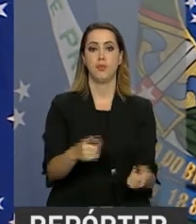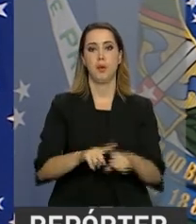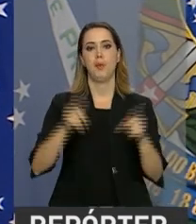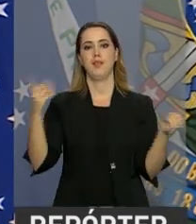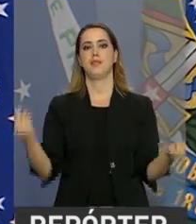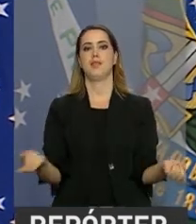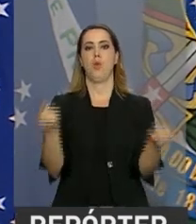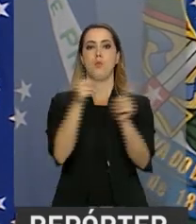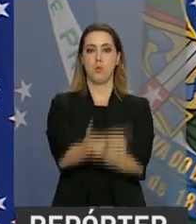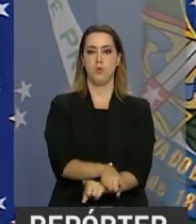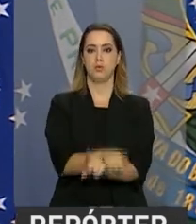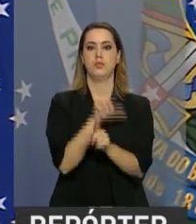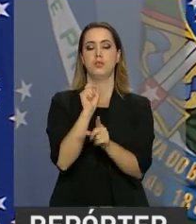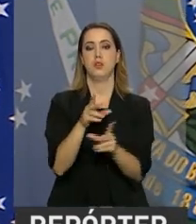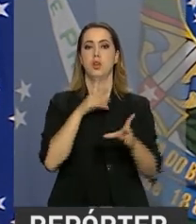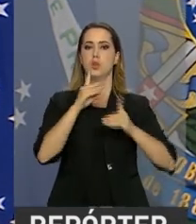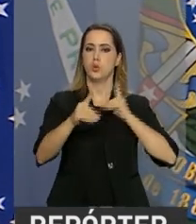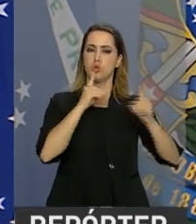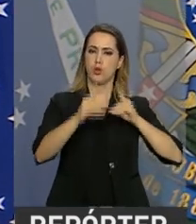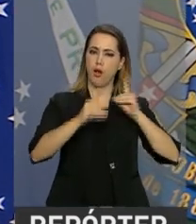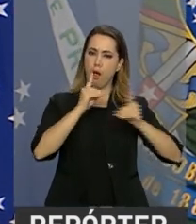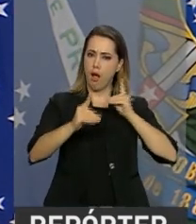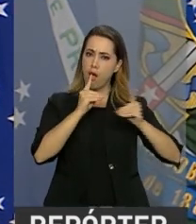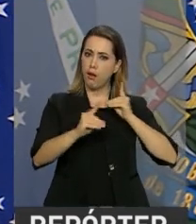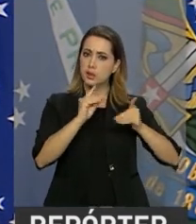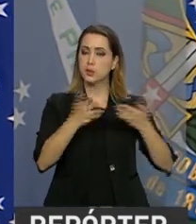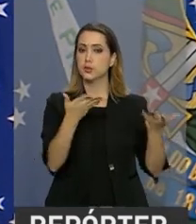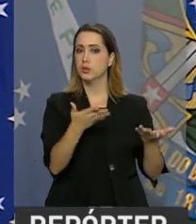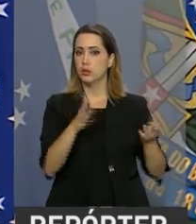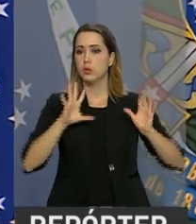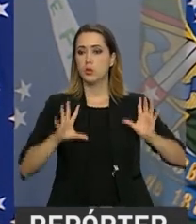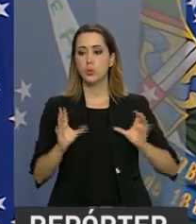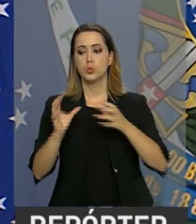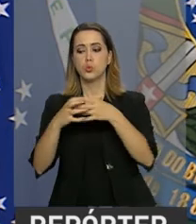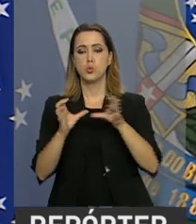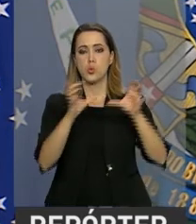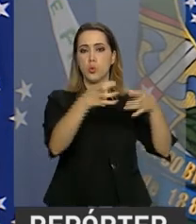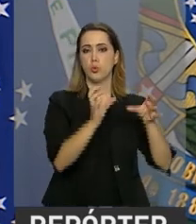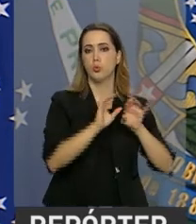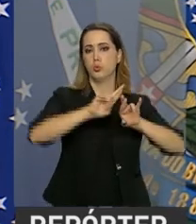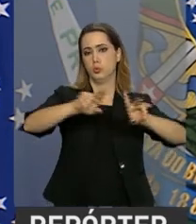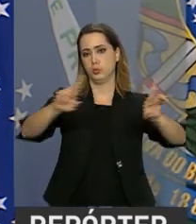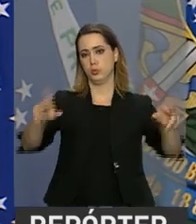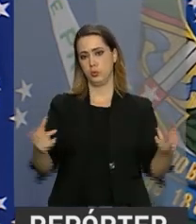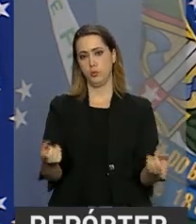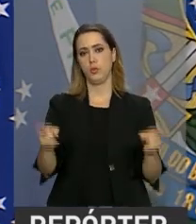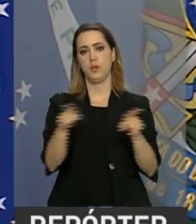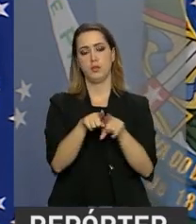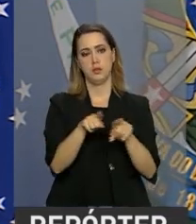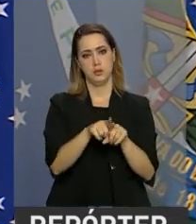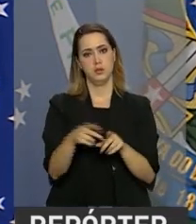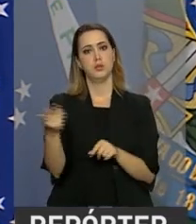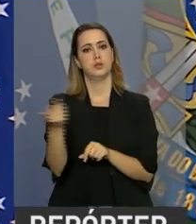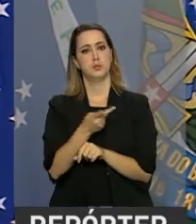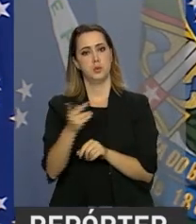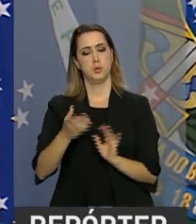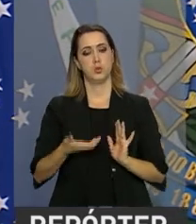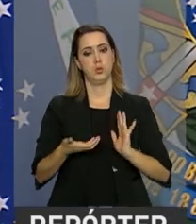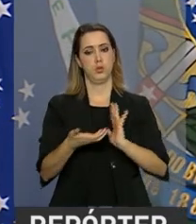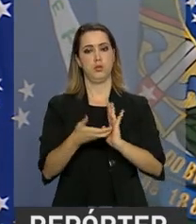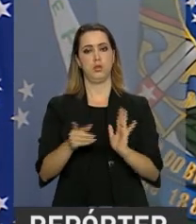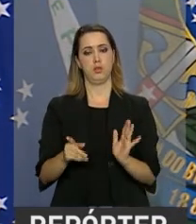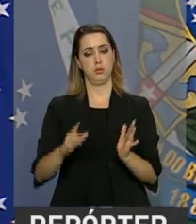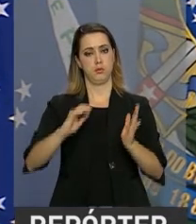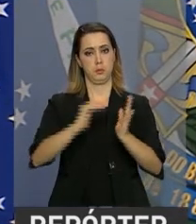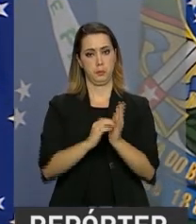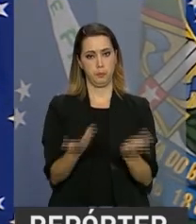o diálogo profícuo, profundo, estabelecido entre os vários setores e, no particular, com o Senado e com a Câmara,